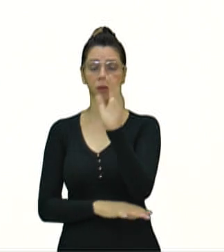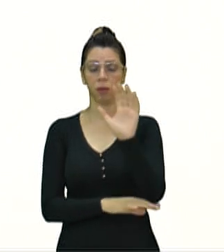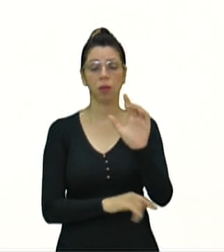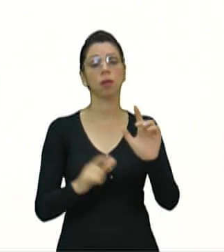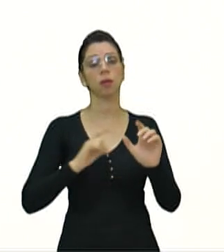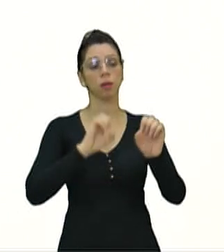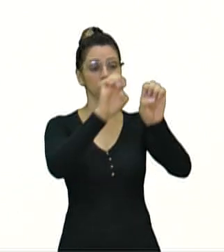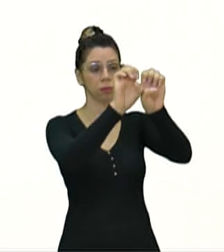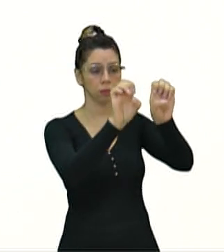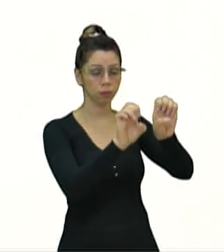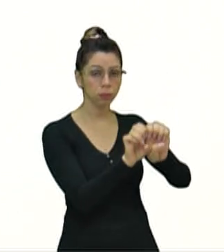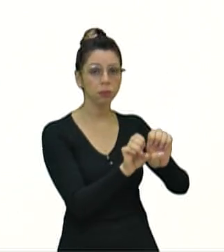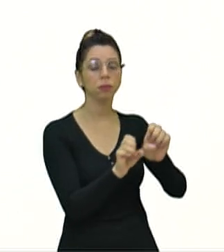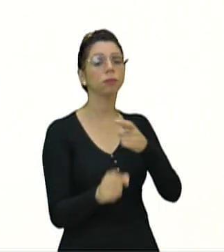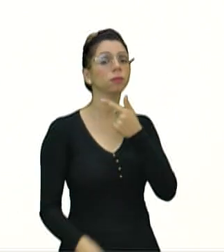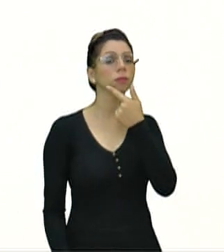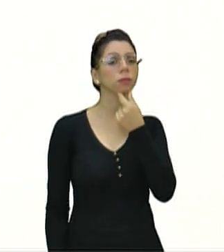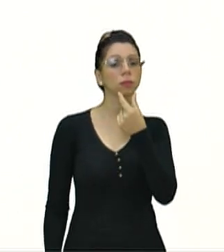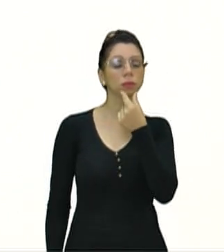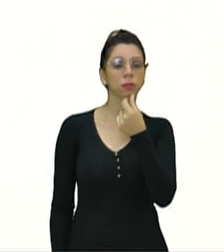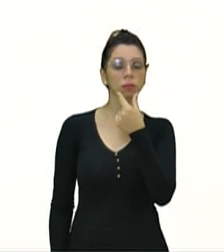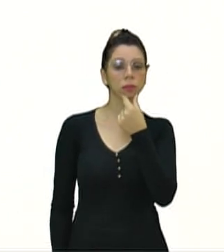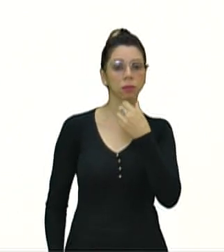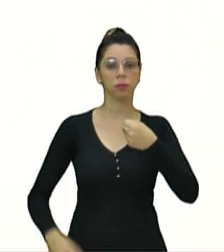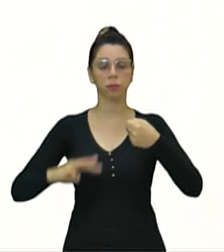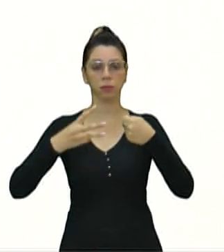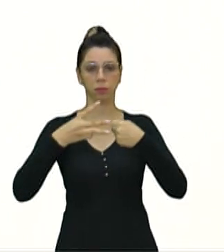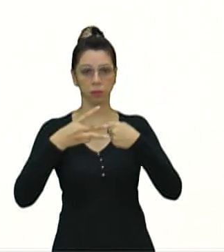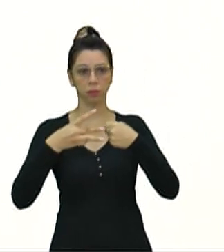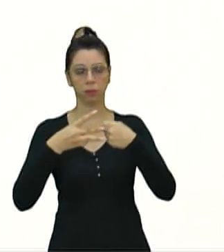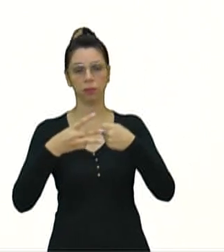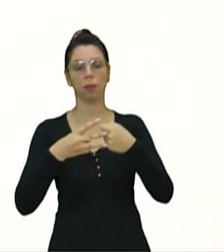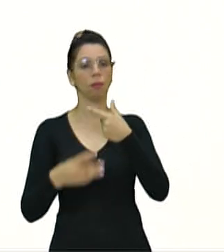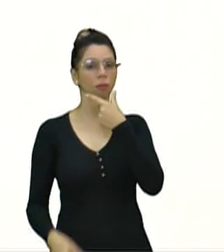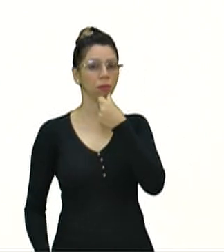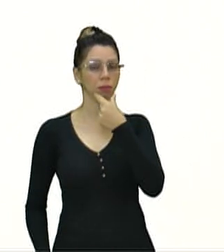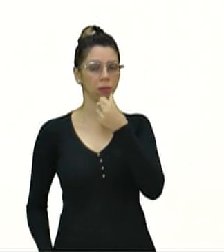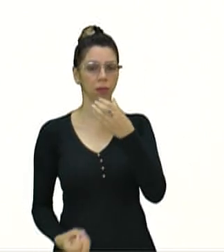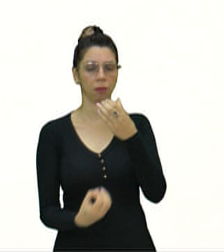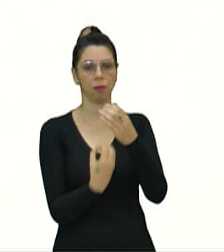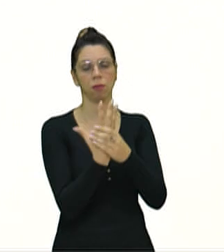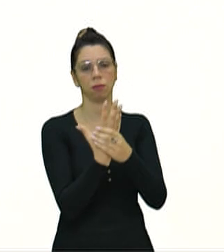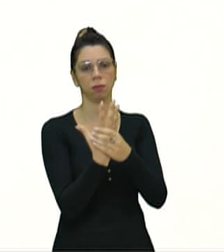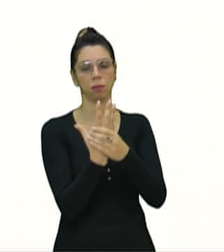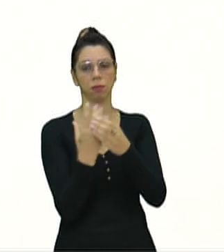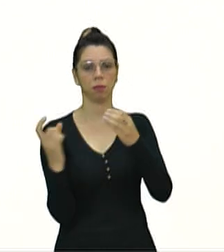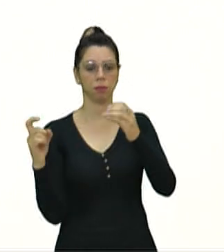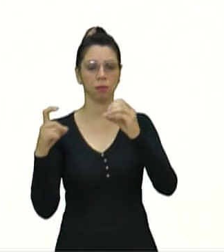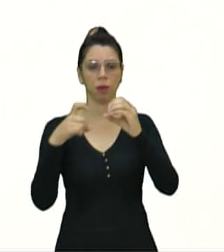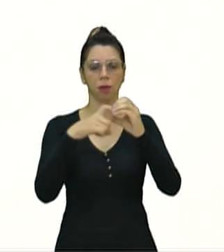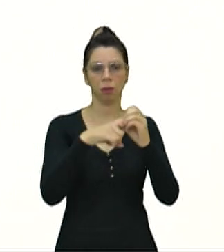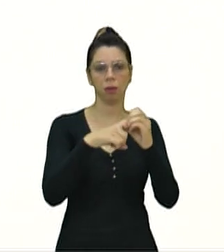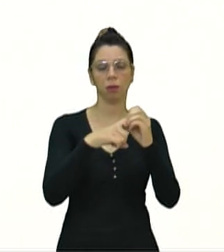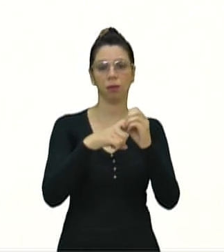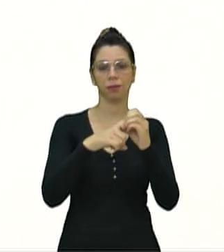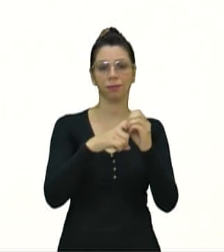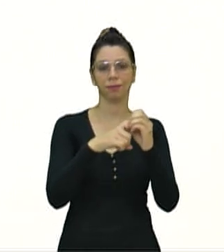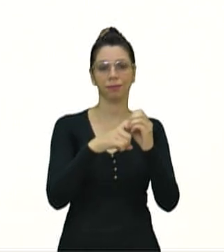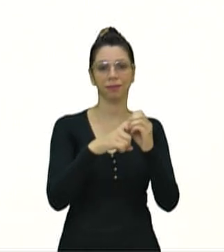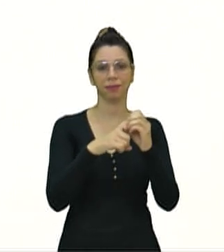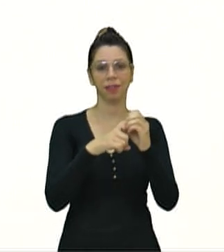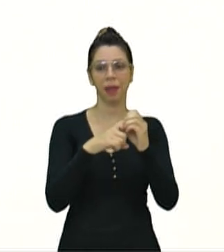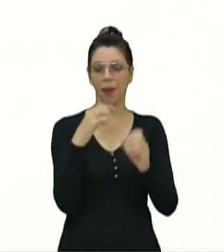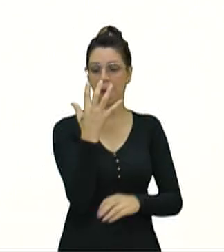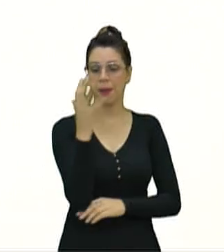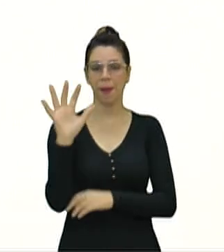masculina que produz as células, os gametas masculinos que vão fecundar a parte feminina da planta.